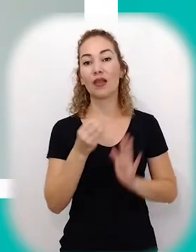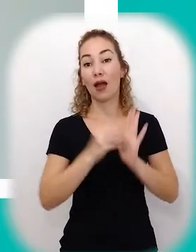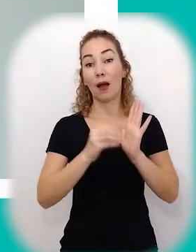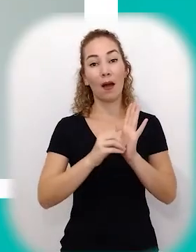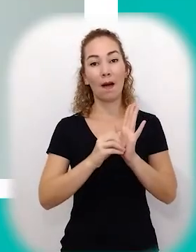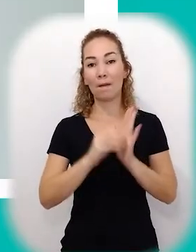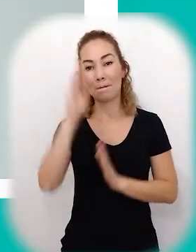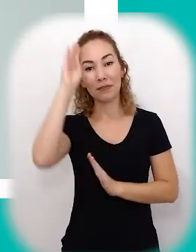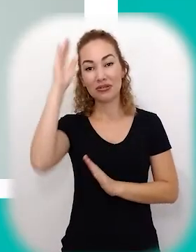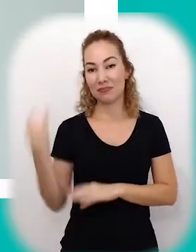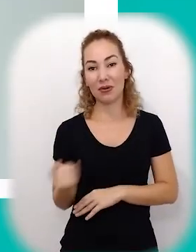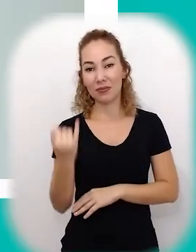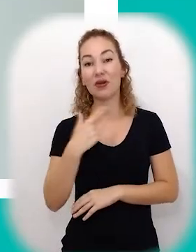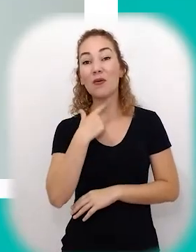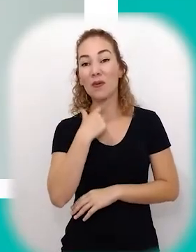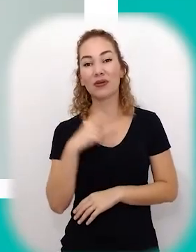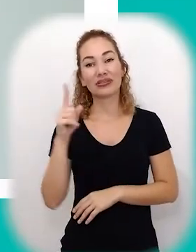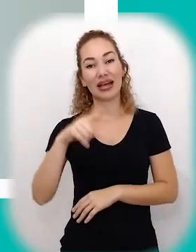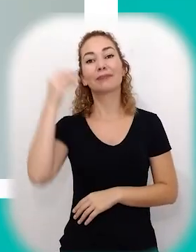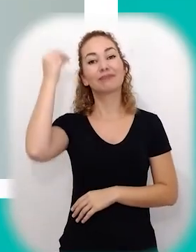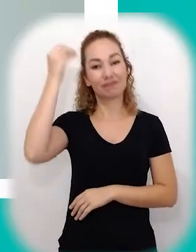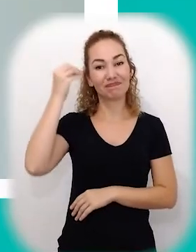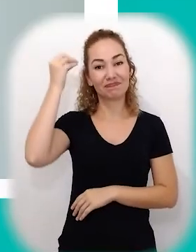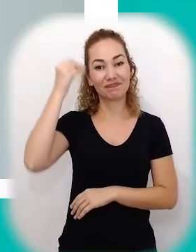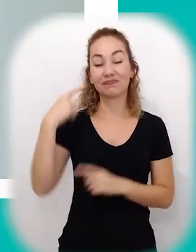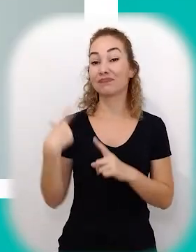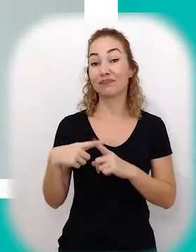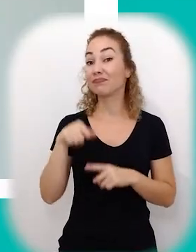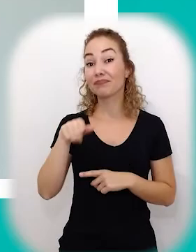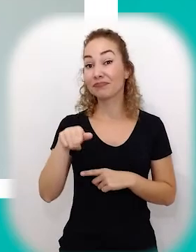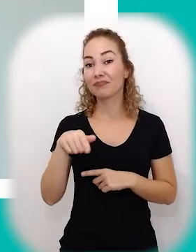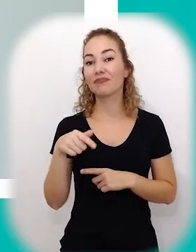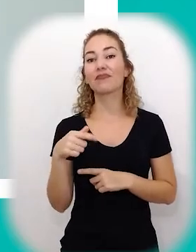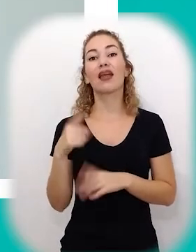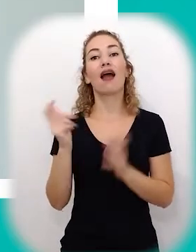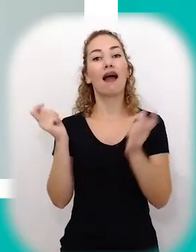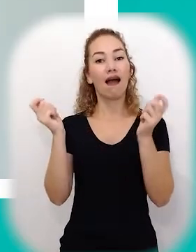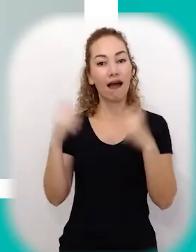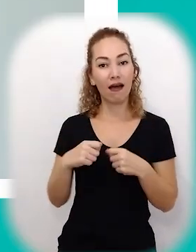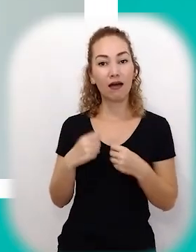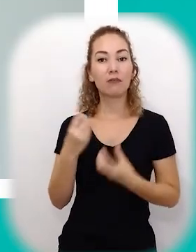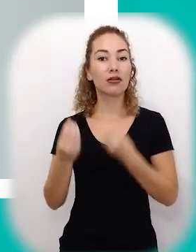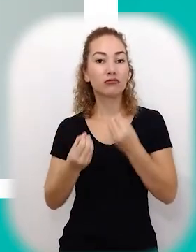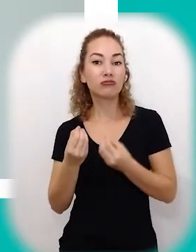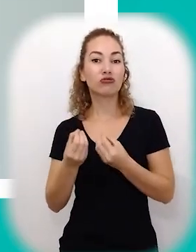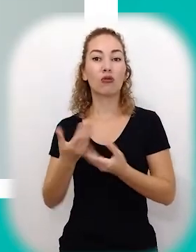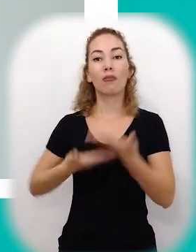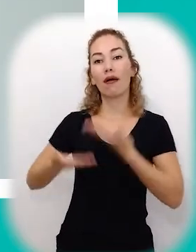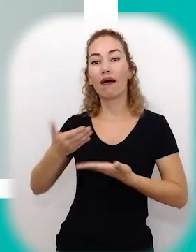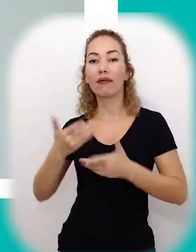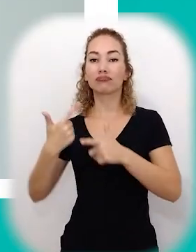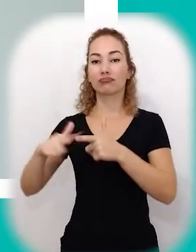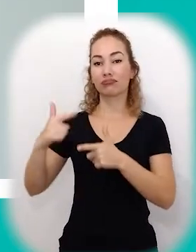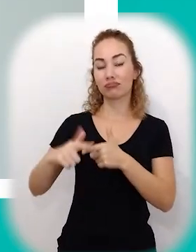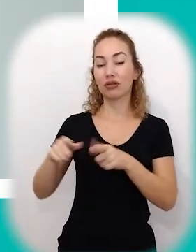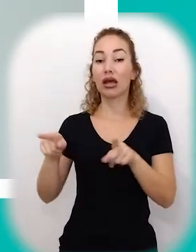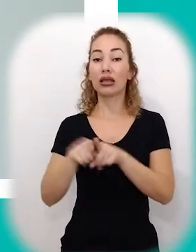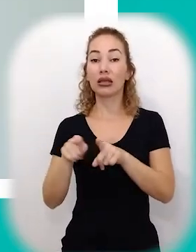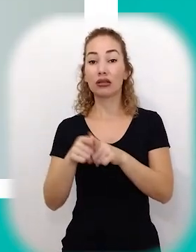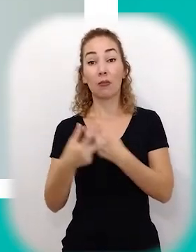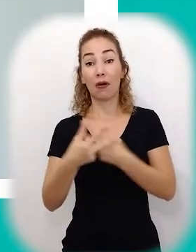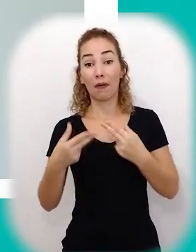oficina predileta é a oficina de psicologia, porque ela me ensina a capacidade de lidar com problemas e com